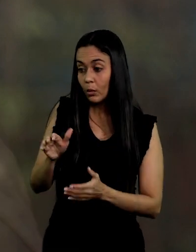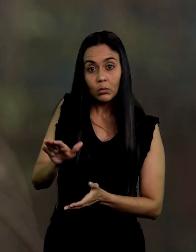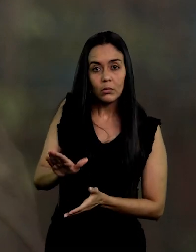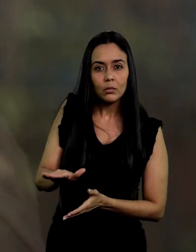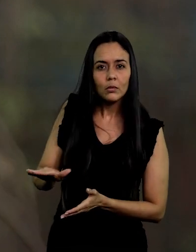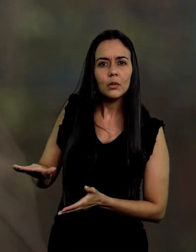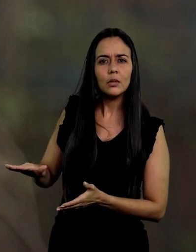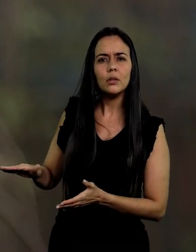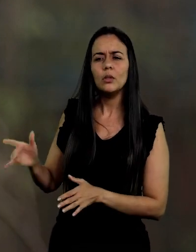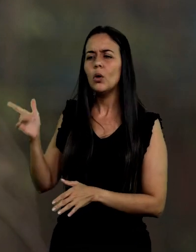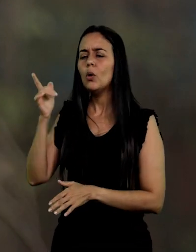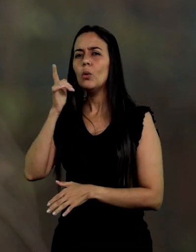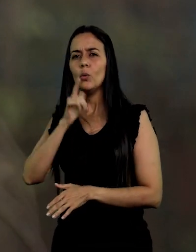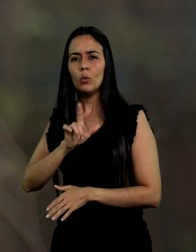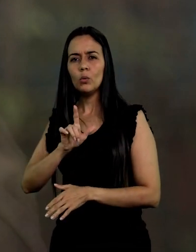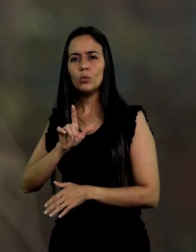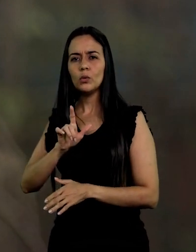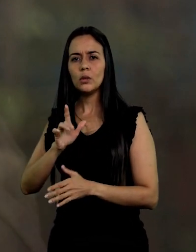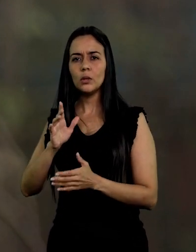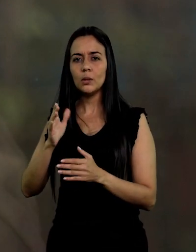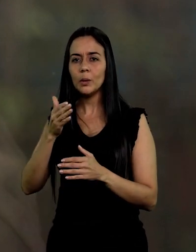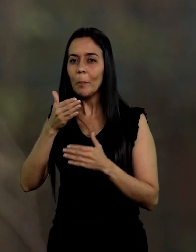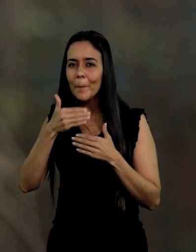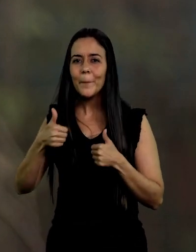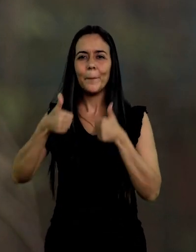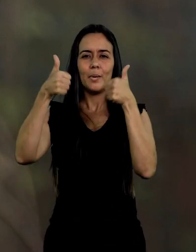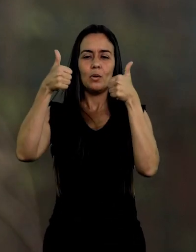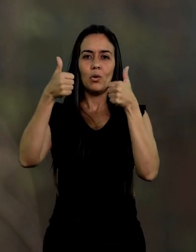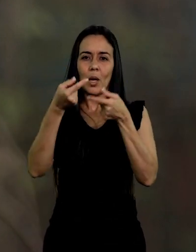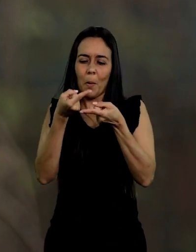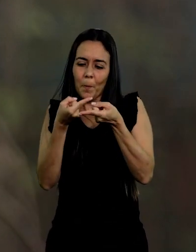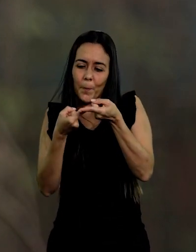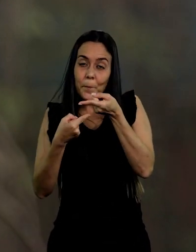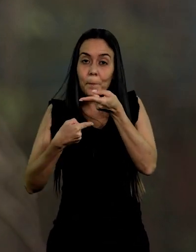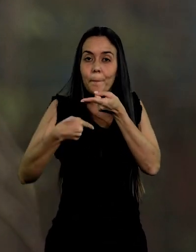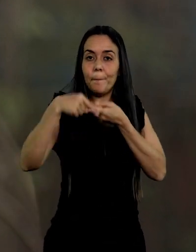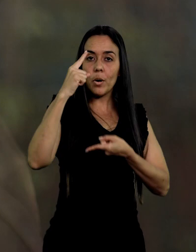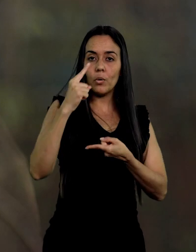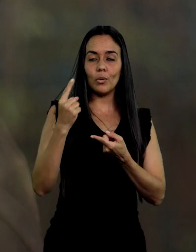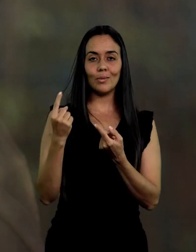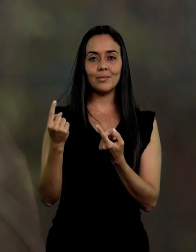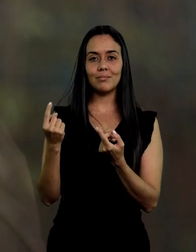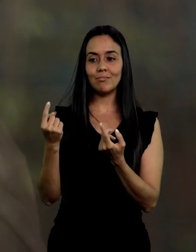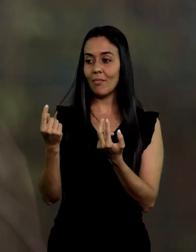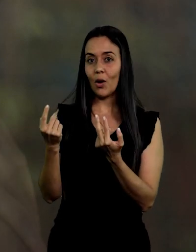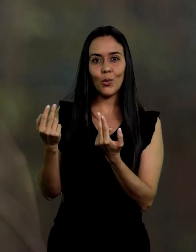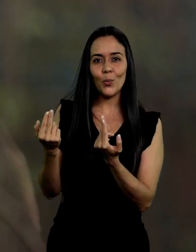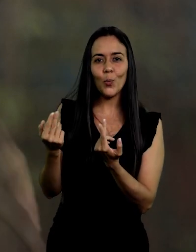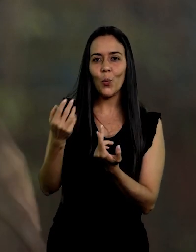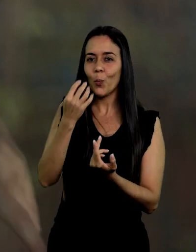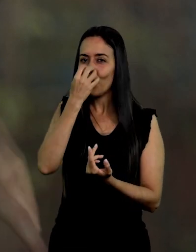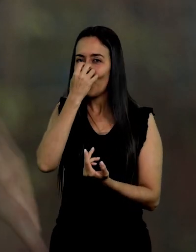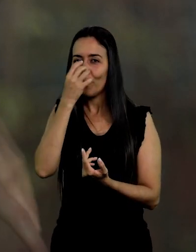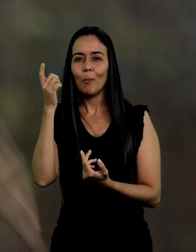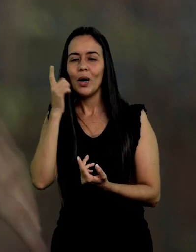ponham em xeque o funcionamento do mundo, como um bom palhaço faz, um bom idiota.